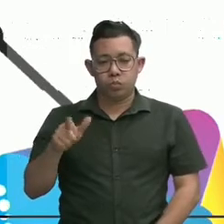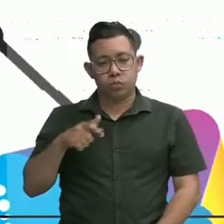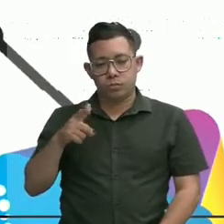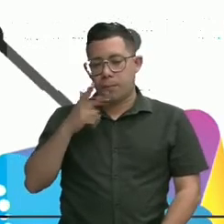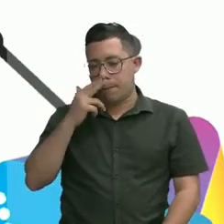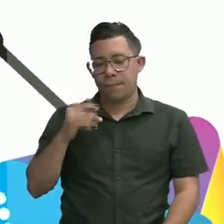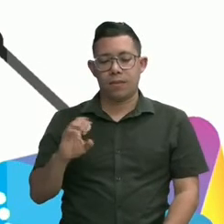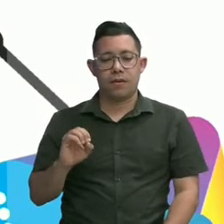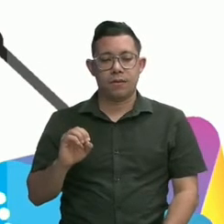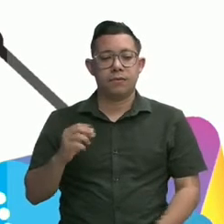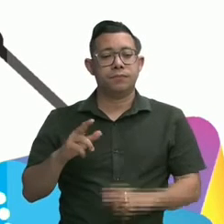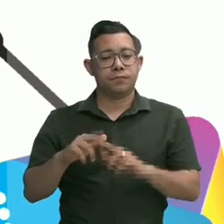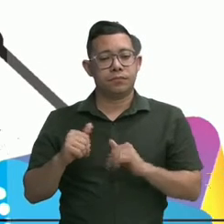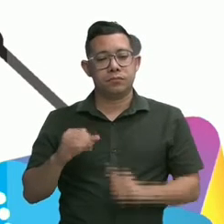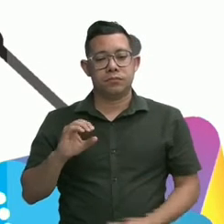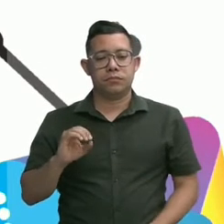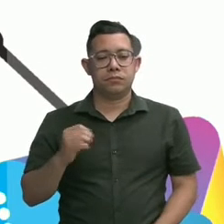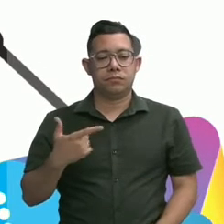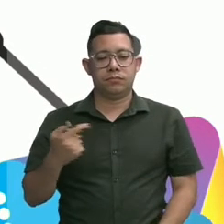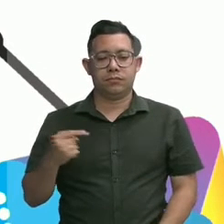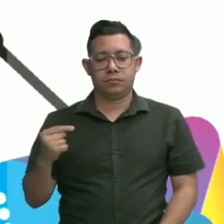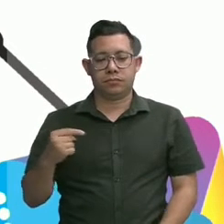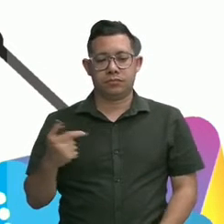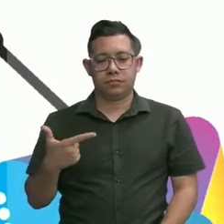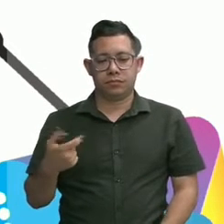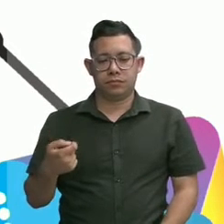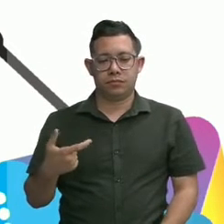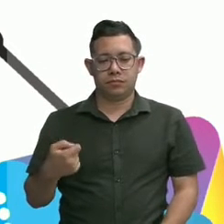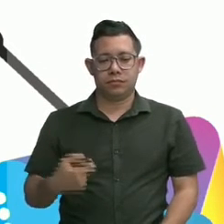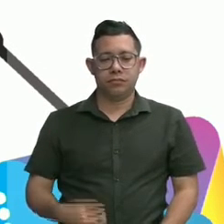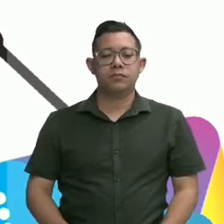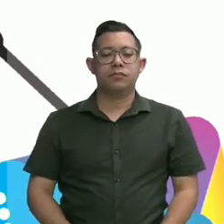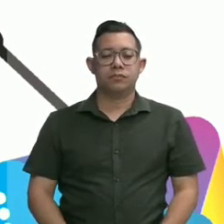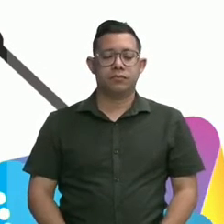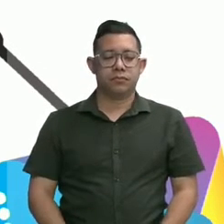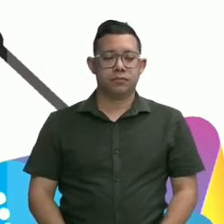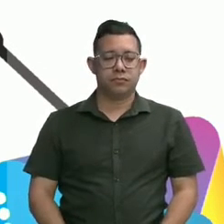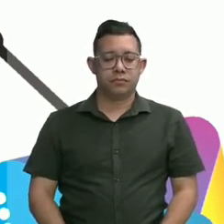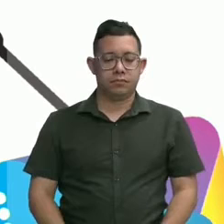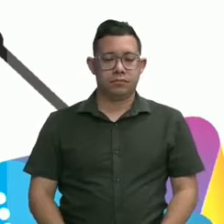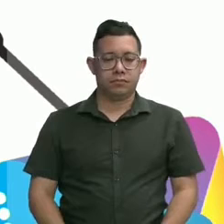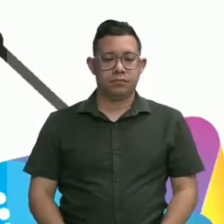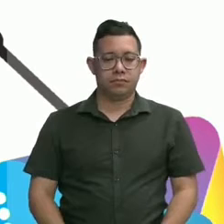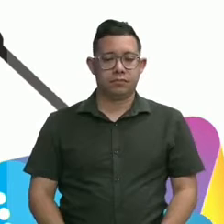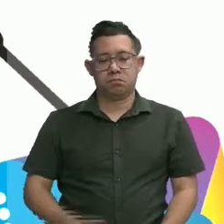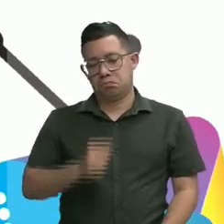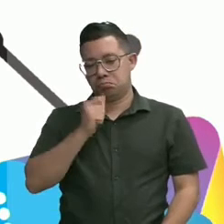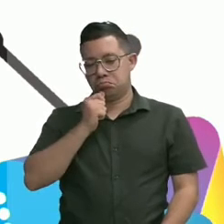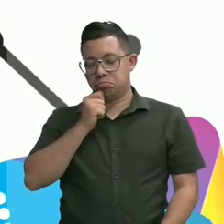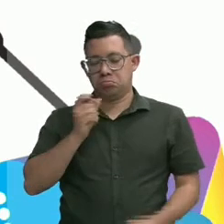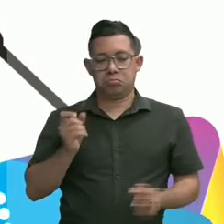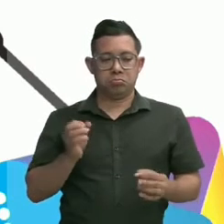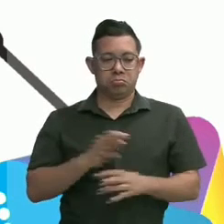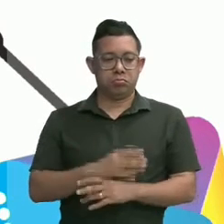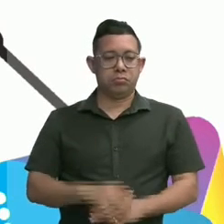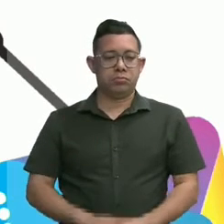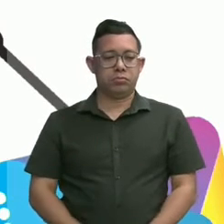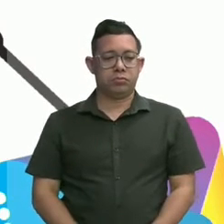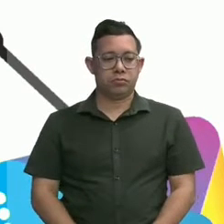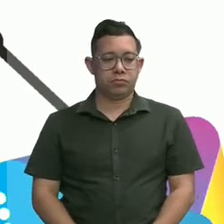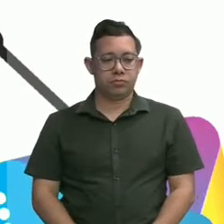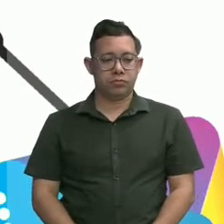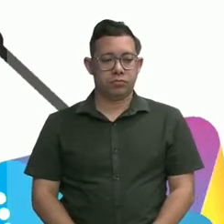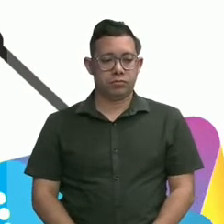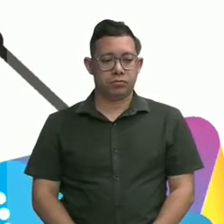ali certo agora o seu terminei pendente Vale menos 20 então nem completa no caso aqui quem tá faltando é o b